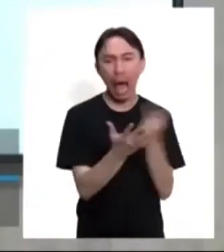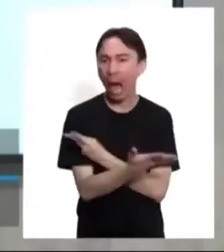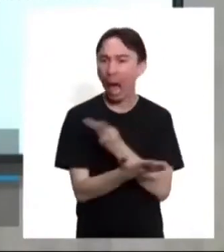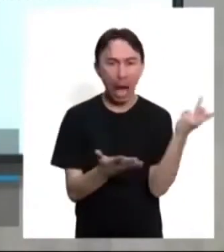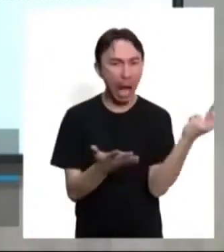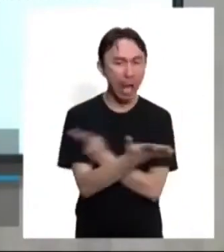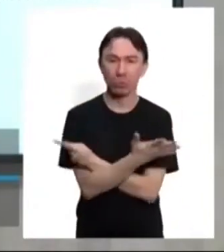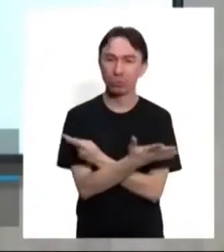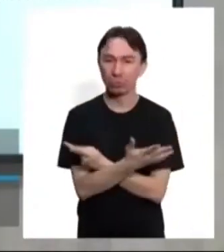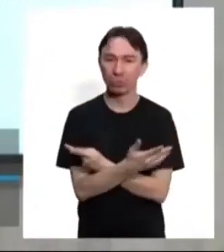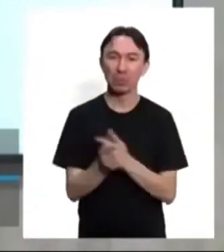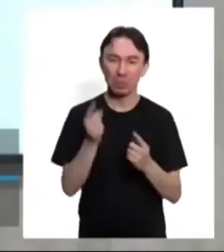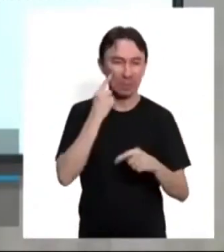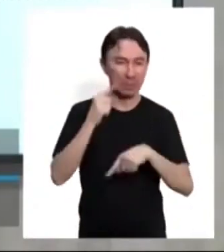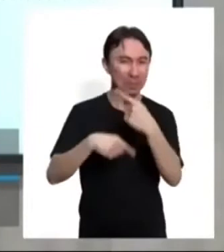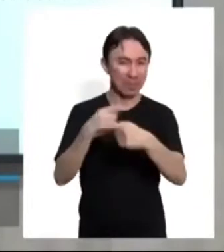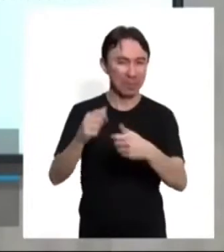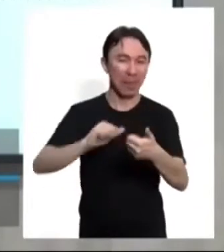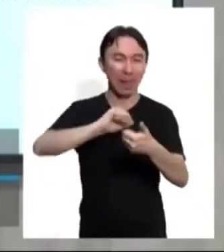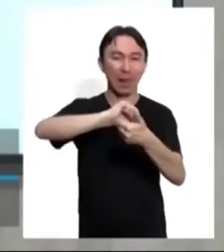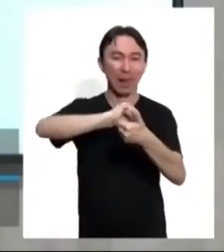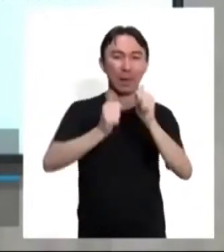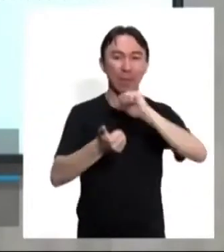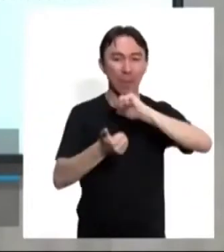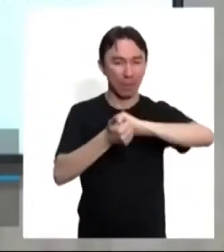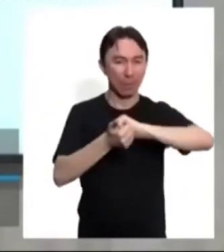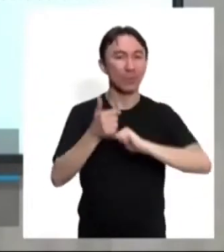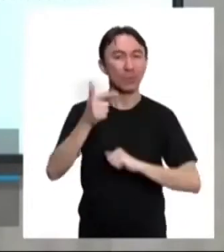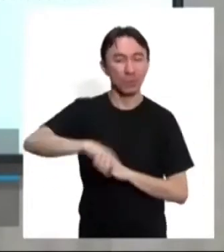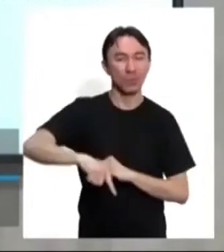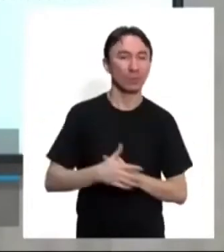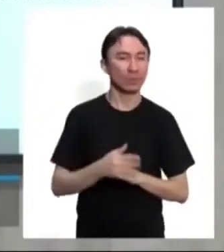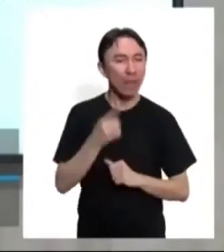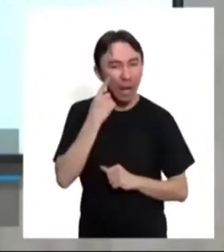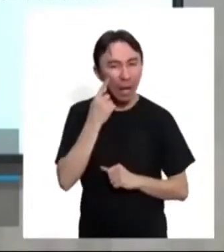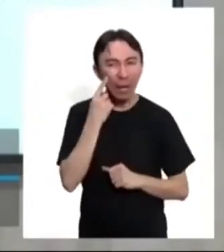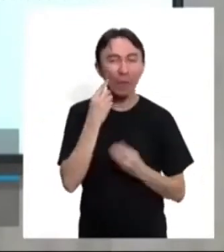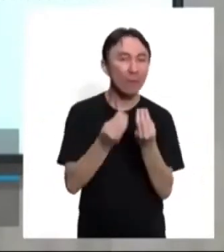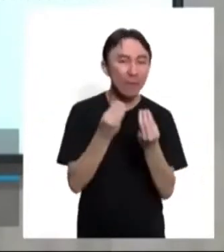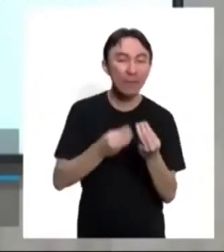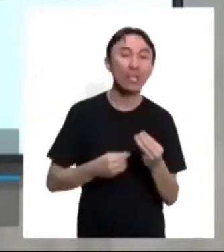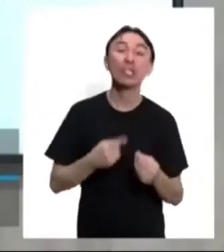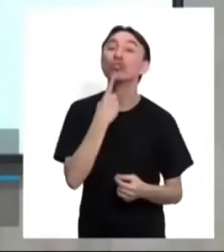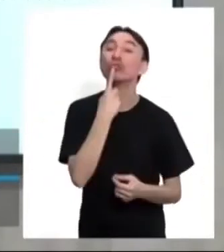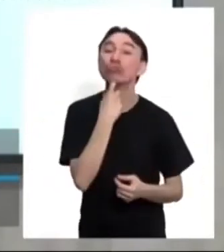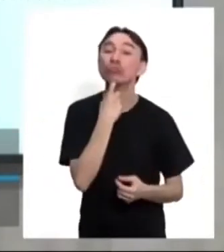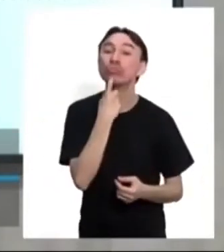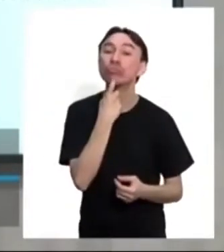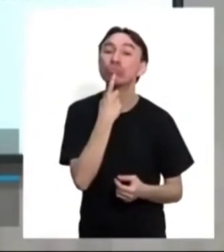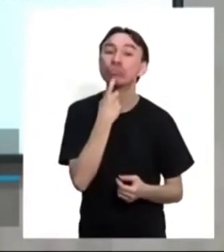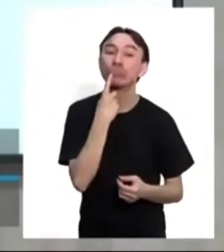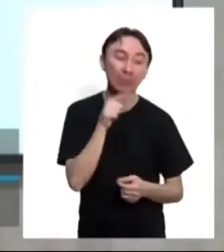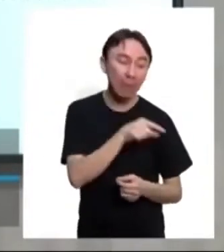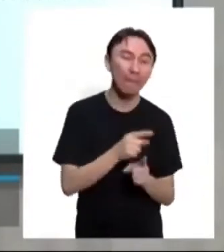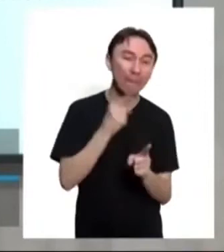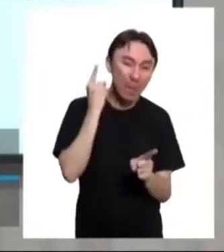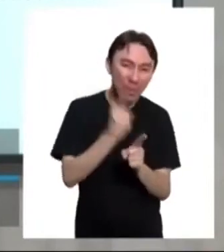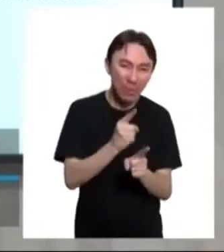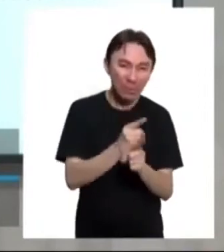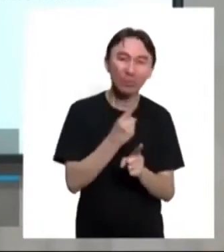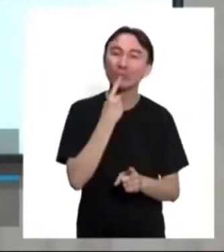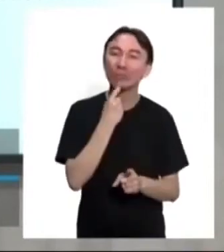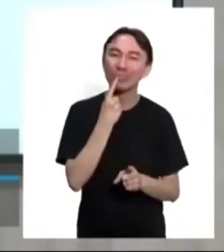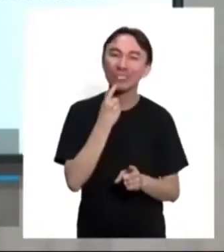datação novamente. Deu realmente uma variação, mas aí perceberam que o sangue estava contaminado de fungos. E